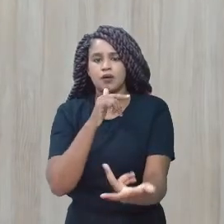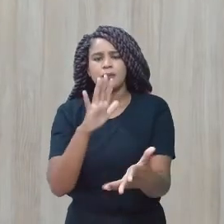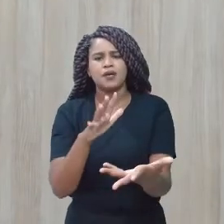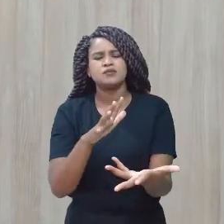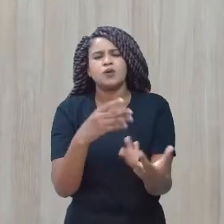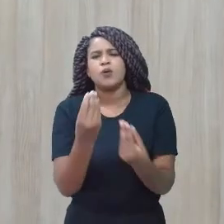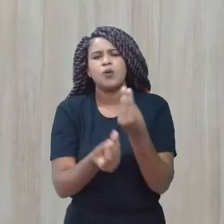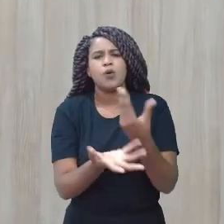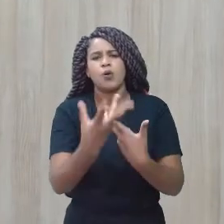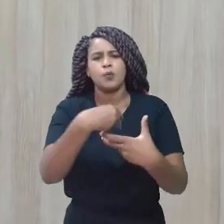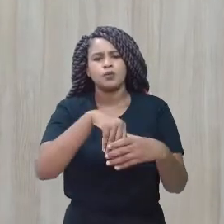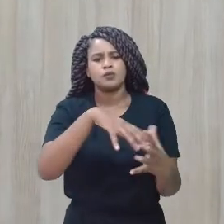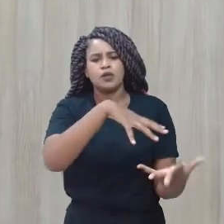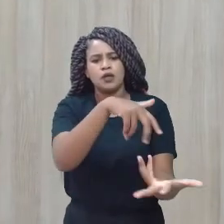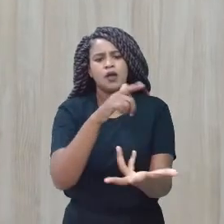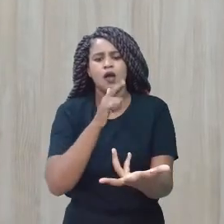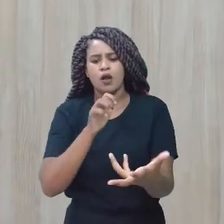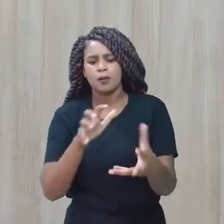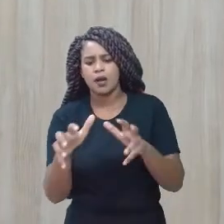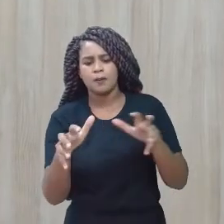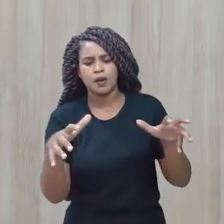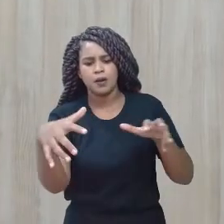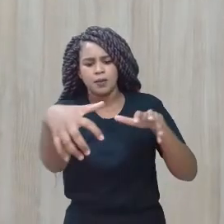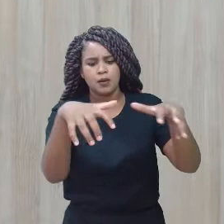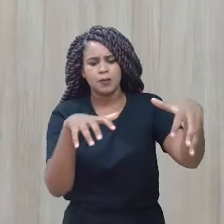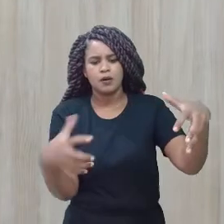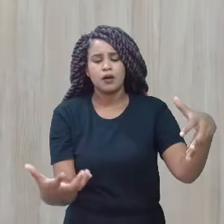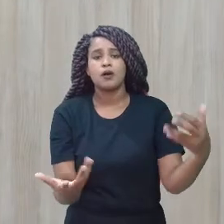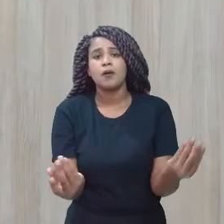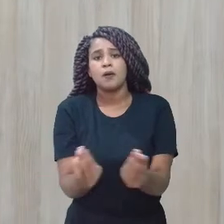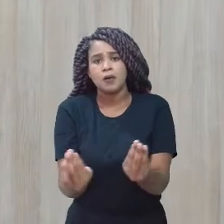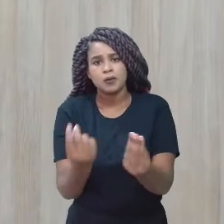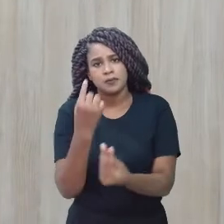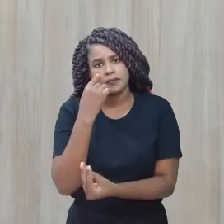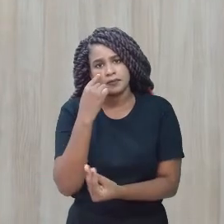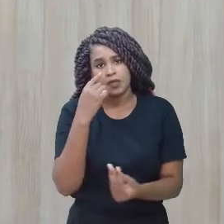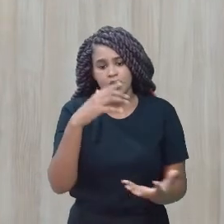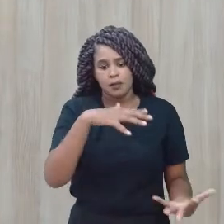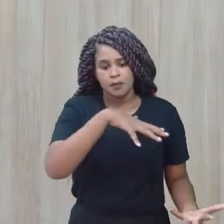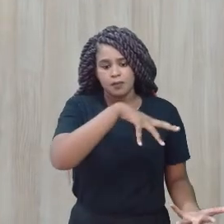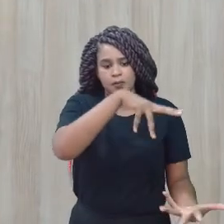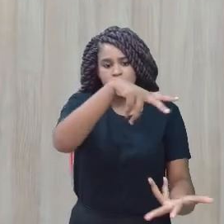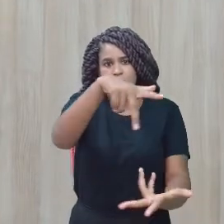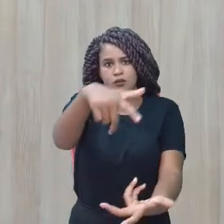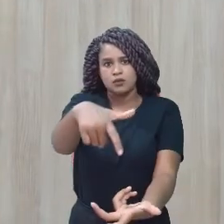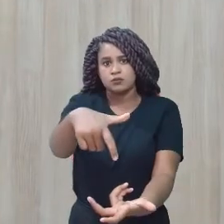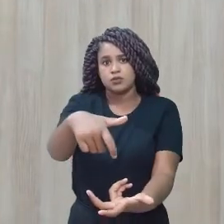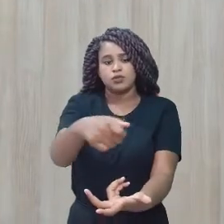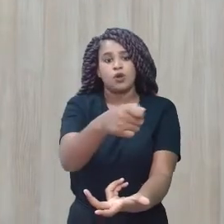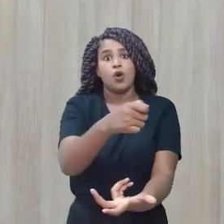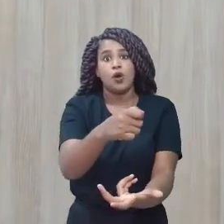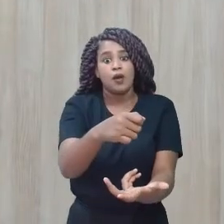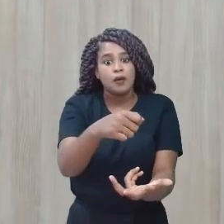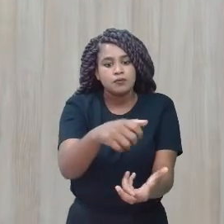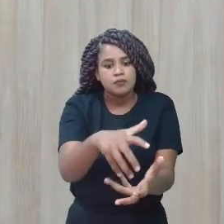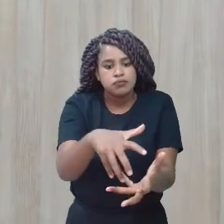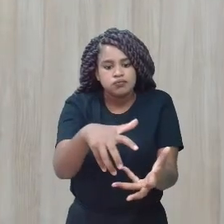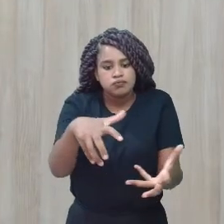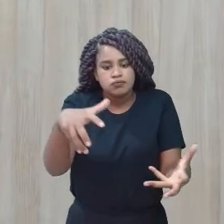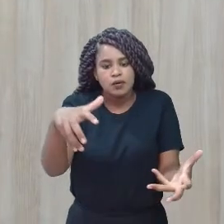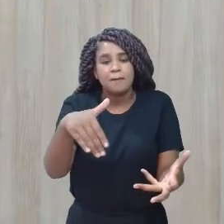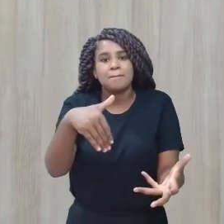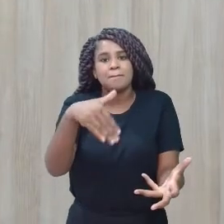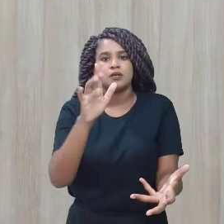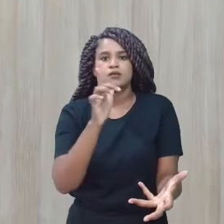essa água, Num planeta que é aí considerado o maior planeta que tem água e tudo, e a gente vê